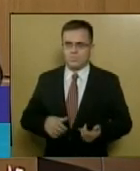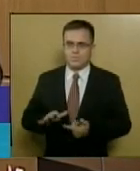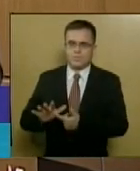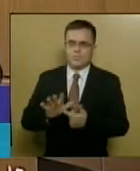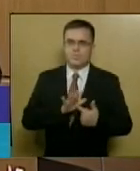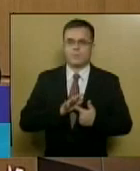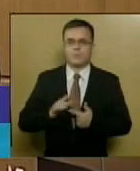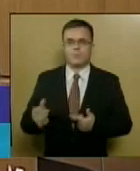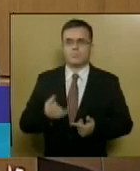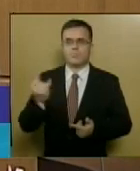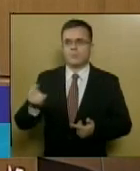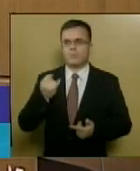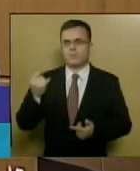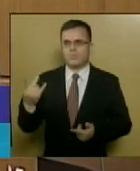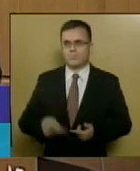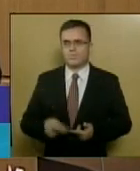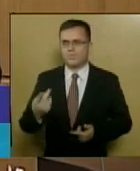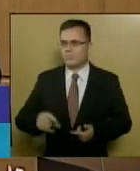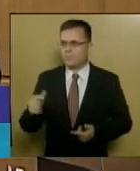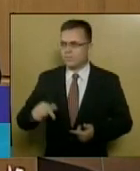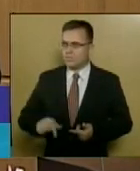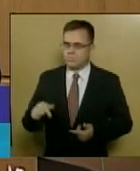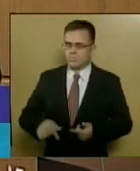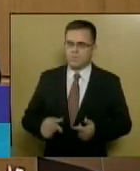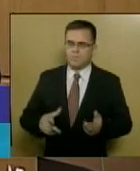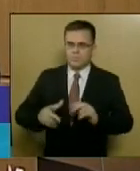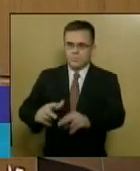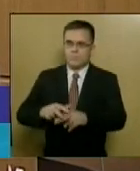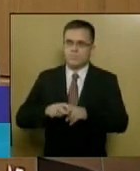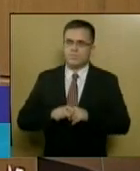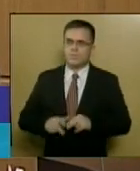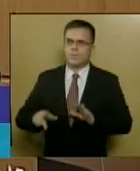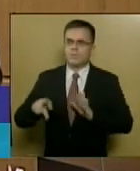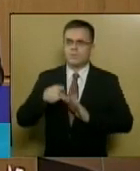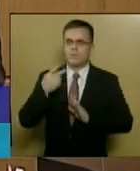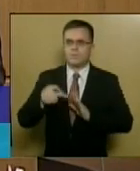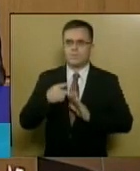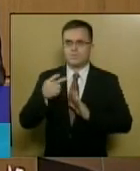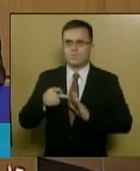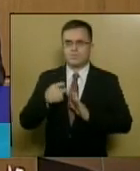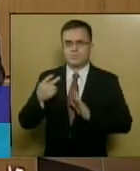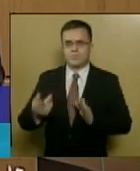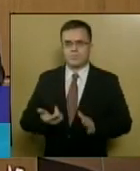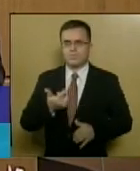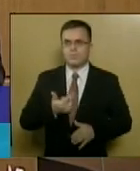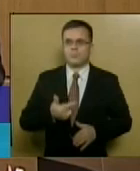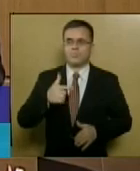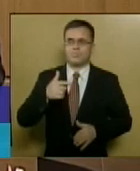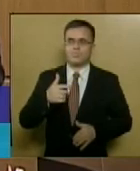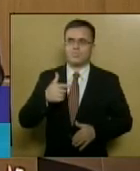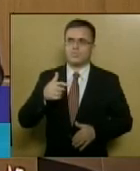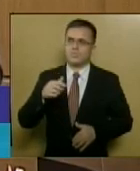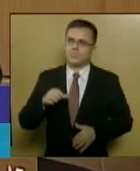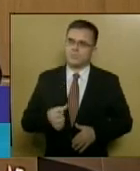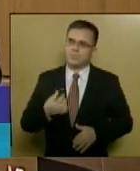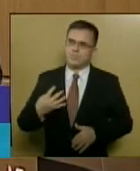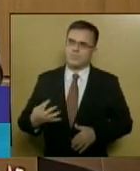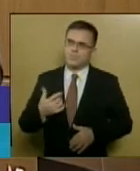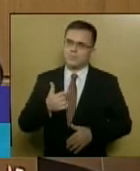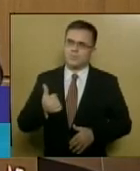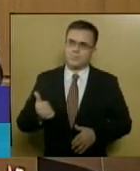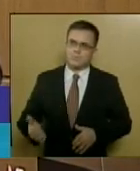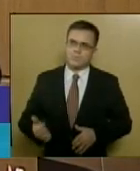formador, como é o nosso caso. Por meio da Portaria Ministerial número 264, de 21 de